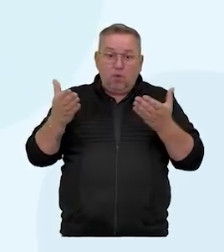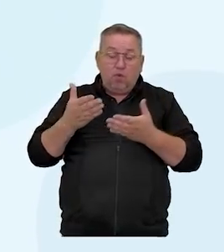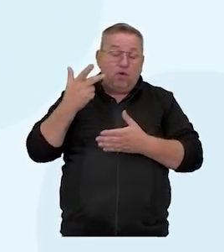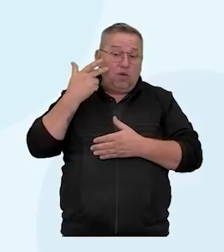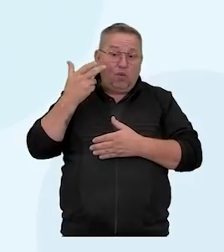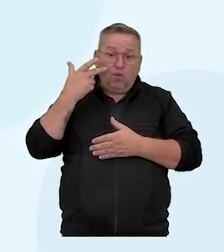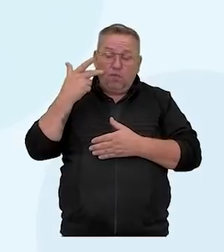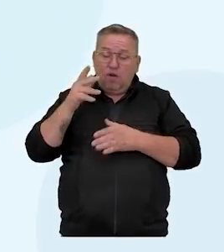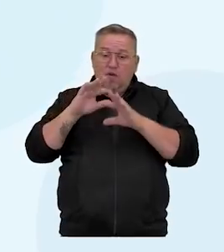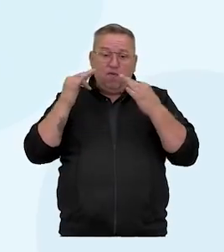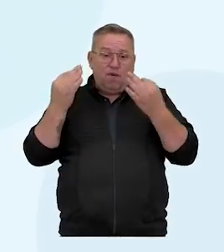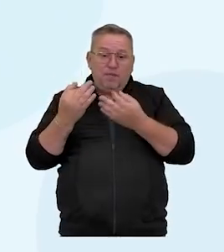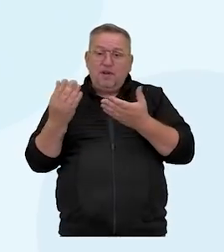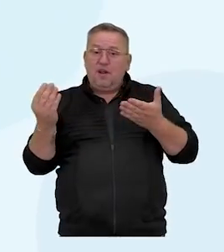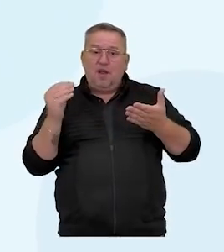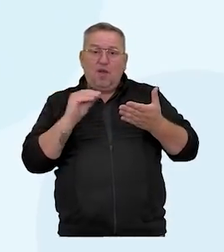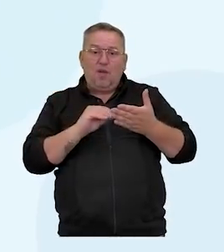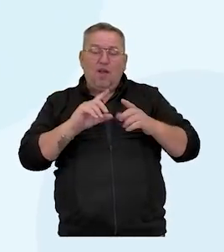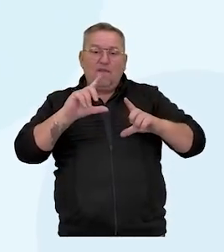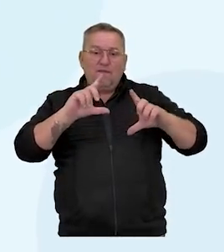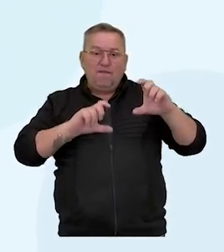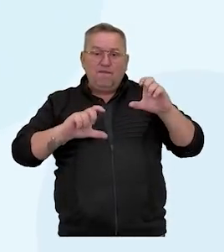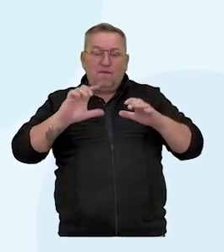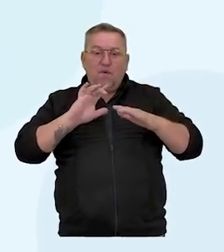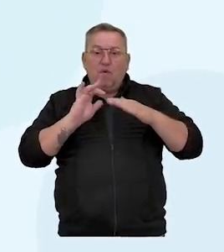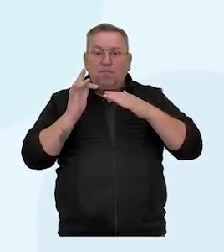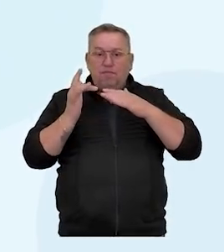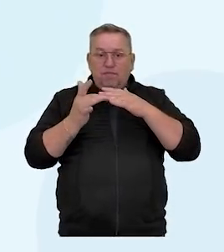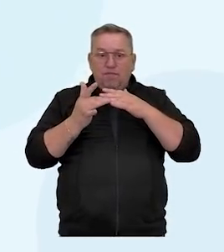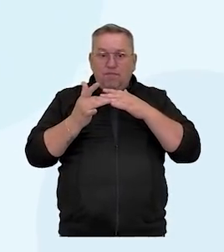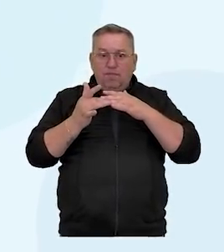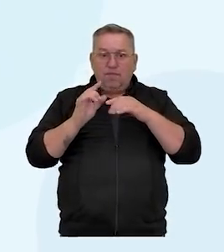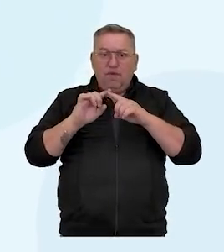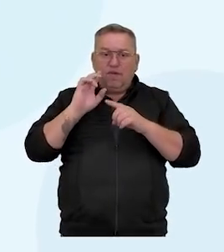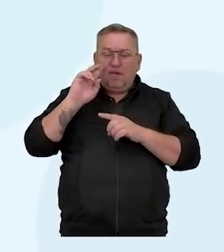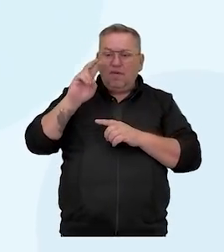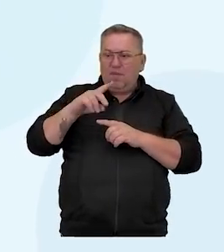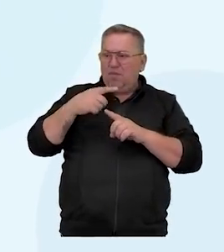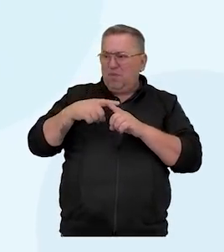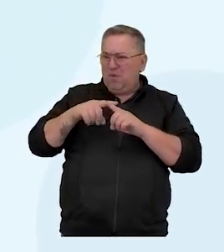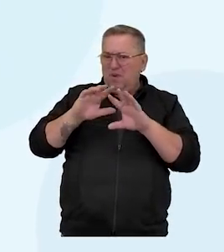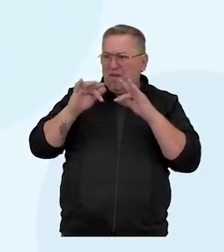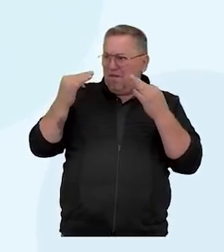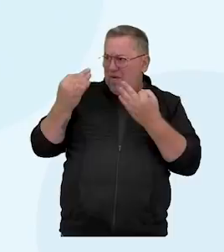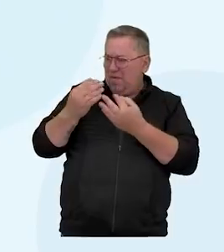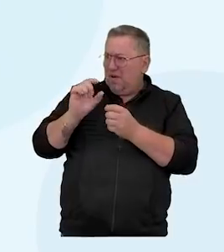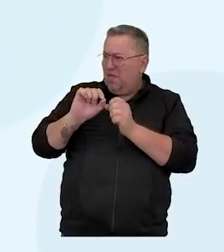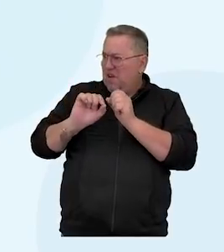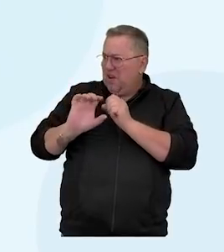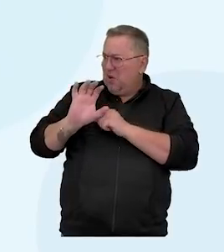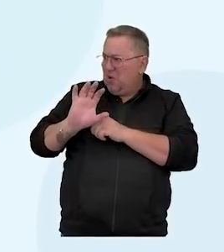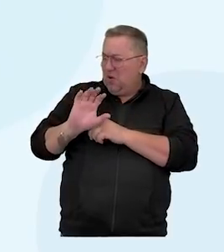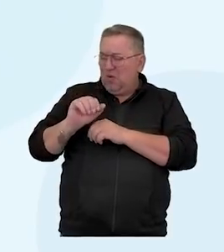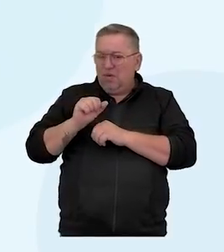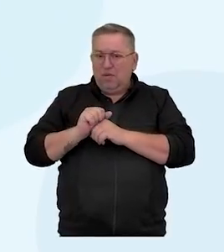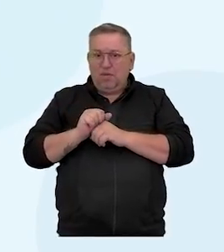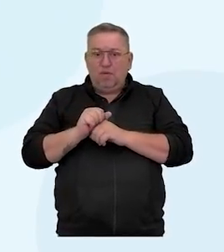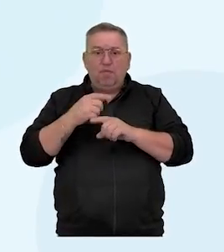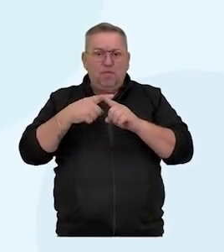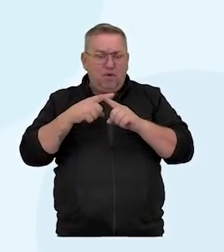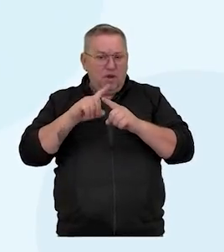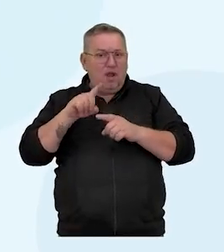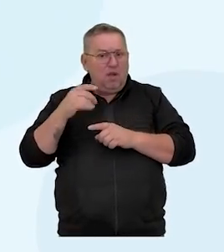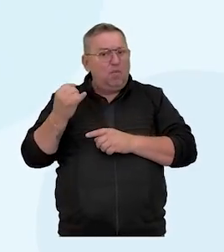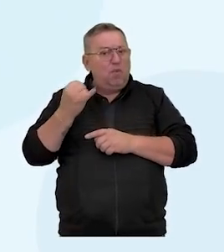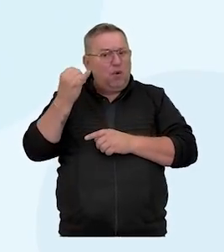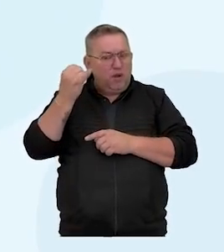compartilharem fotos e vídeos das suas crianças. Então, uma primeira coisa a ser pensada é por que as famílias estão fazendo isso, né? Porque é tão importante